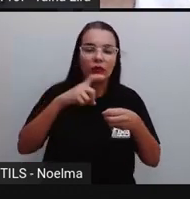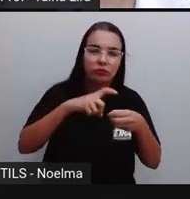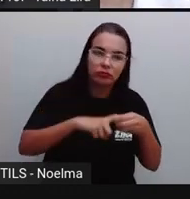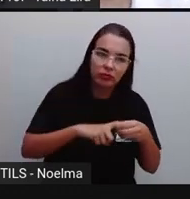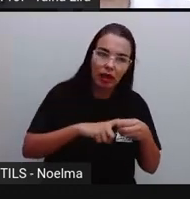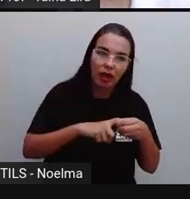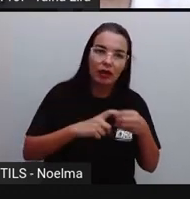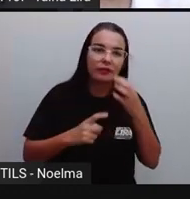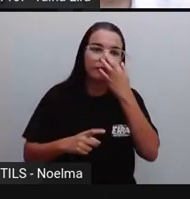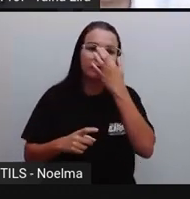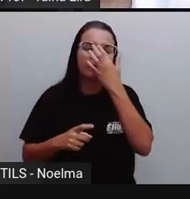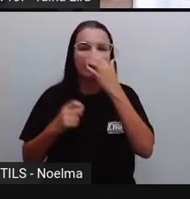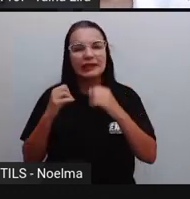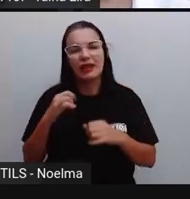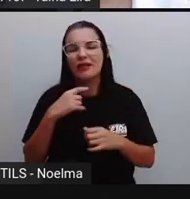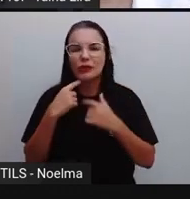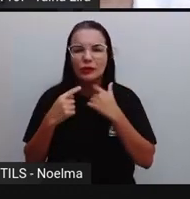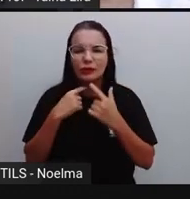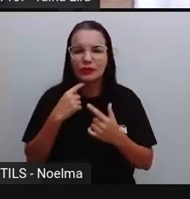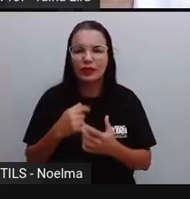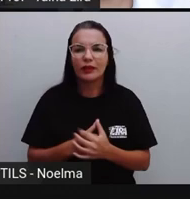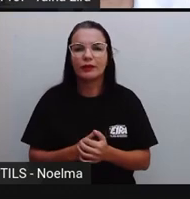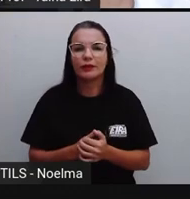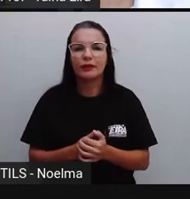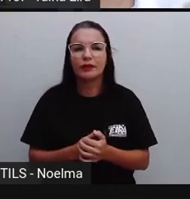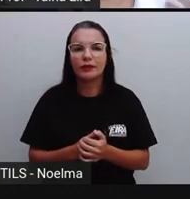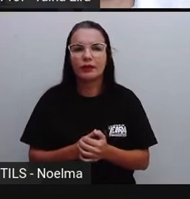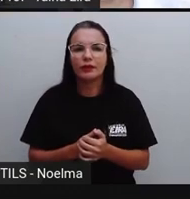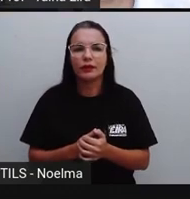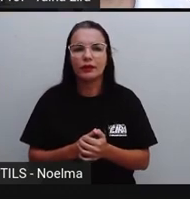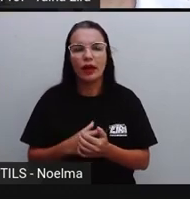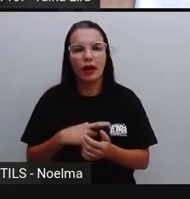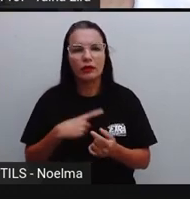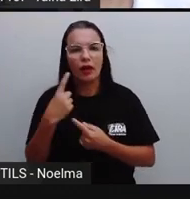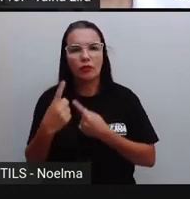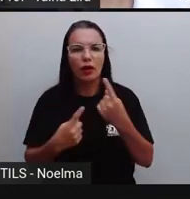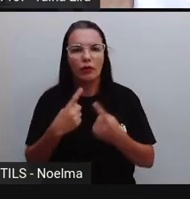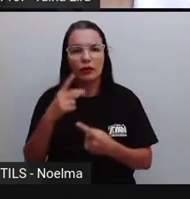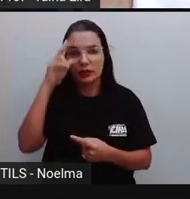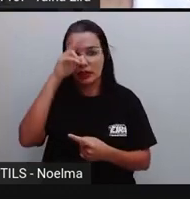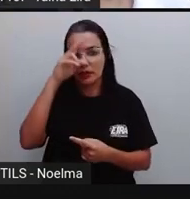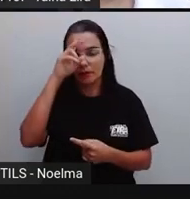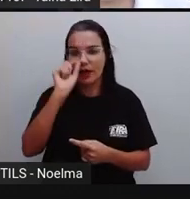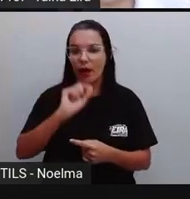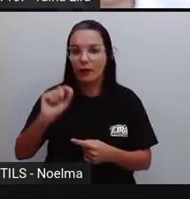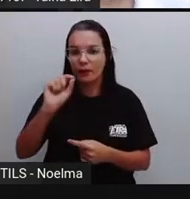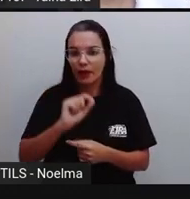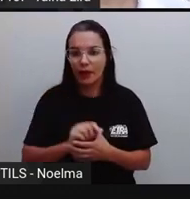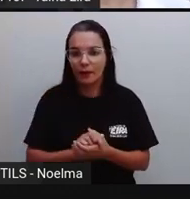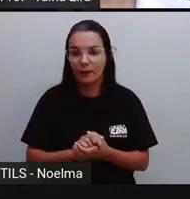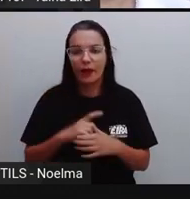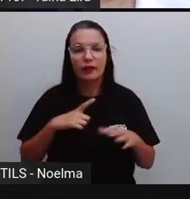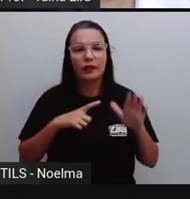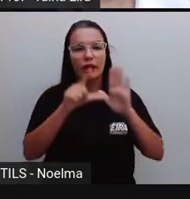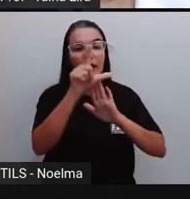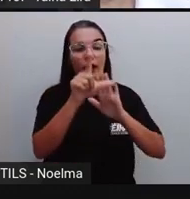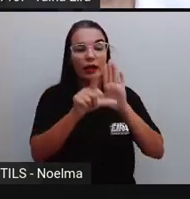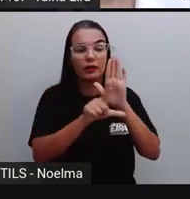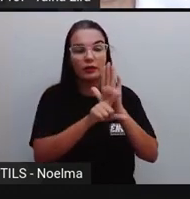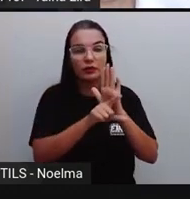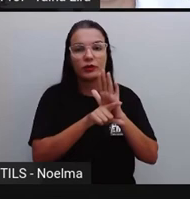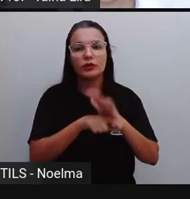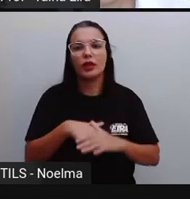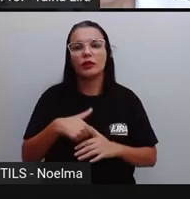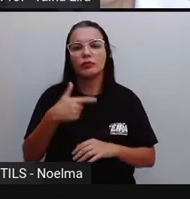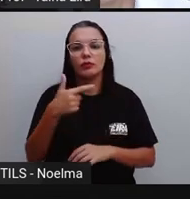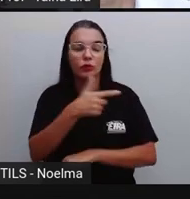cartaz? Fiquei ainda com dúvida, tem algo que eu ainda não compreendi. Lembrar que a gente tem a playlist do segundo ano no YouTube,